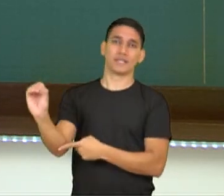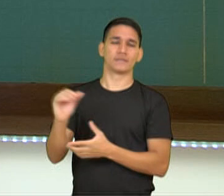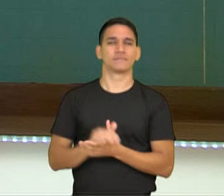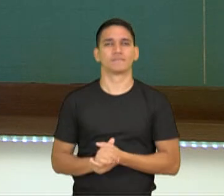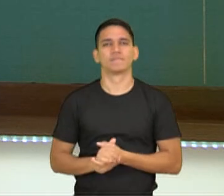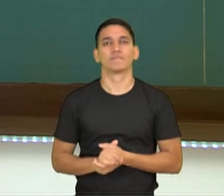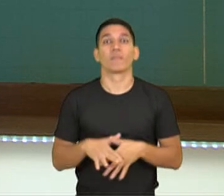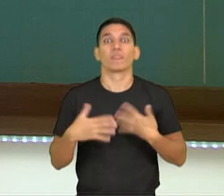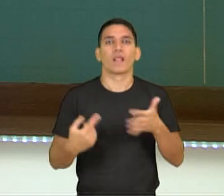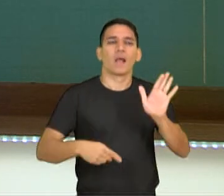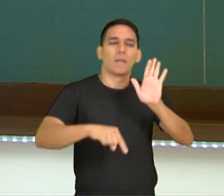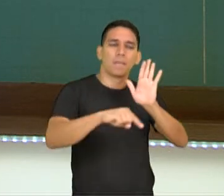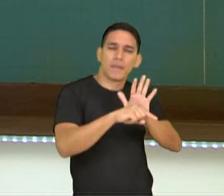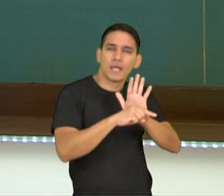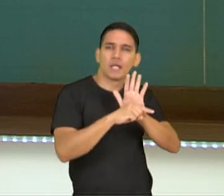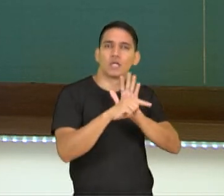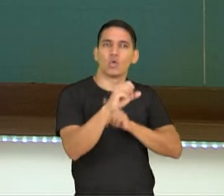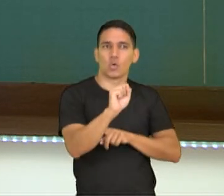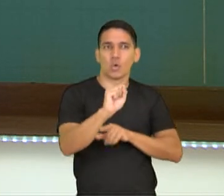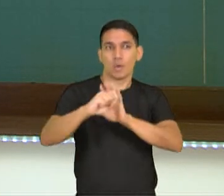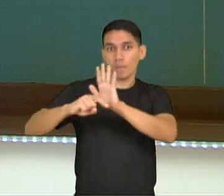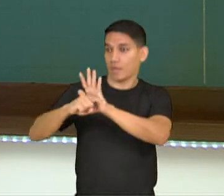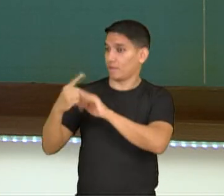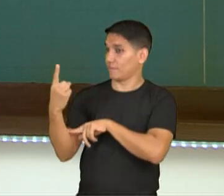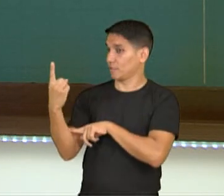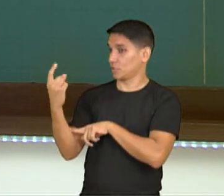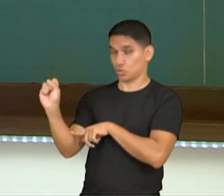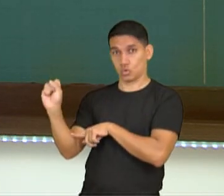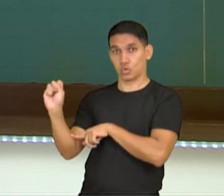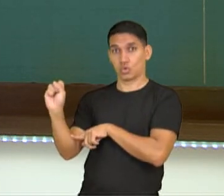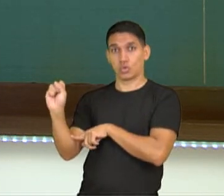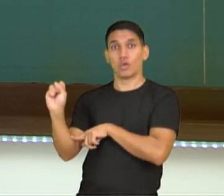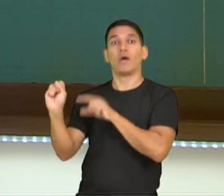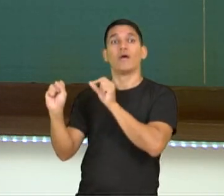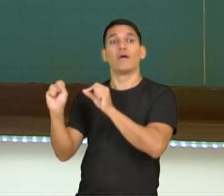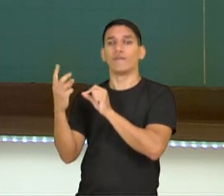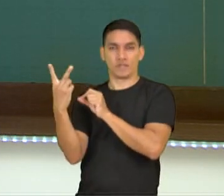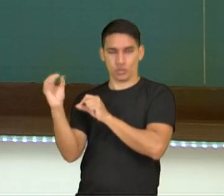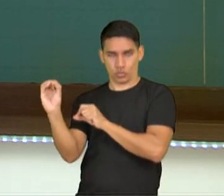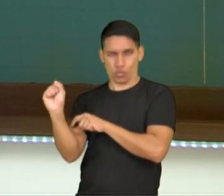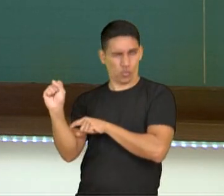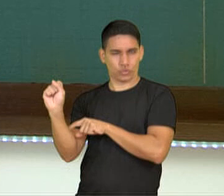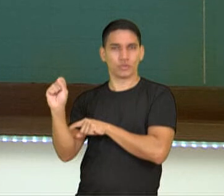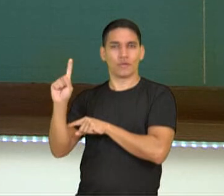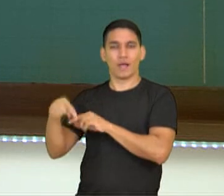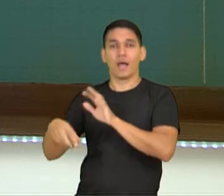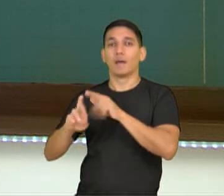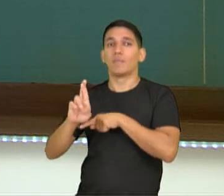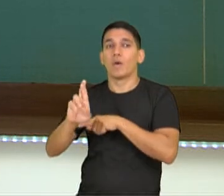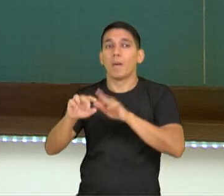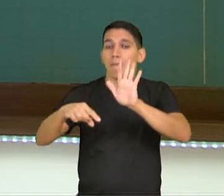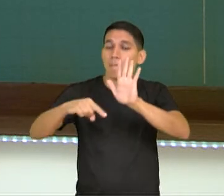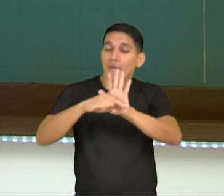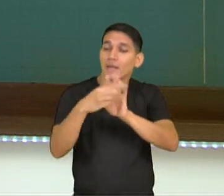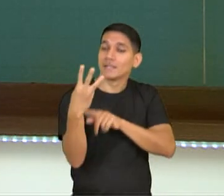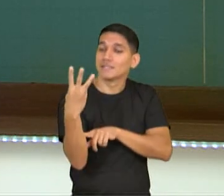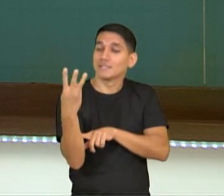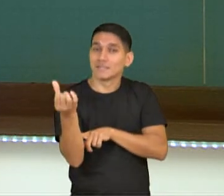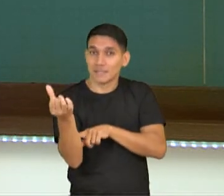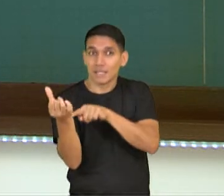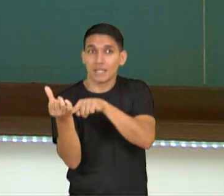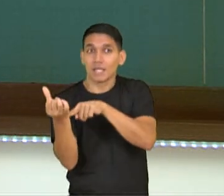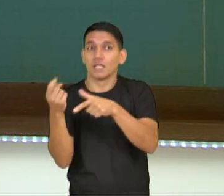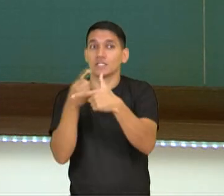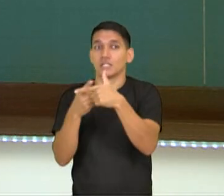menos 8 menos 28 é menos 36, divididos por 2 é menos 18, tá bom? Mas nesse caso,